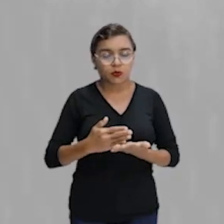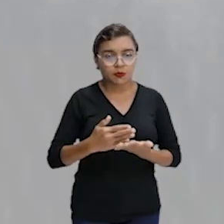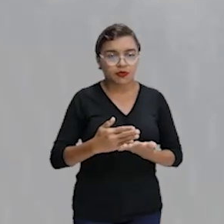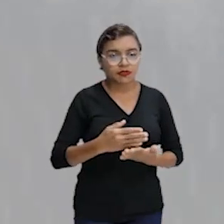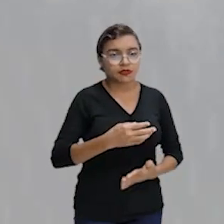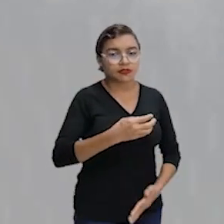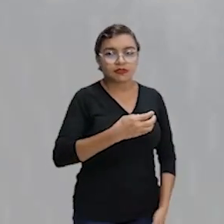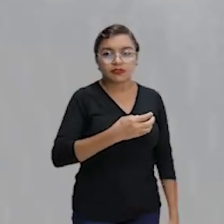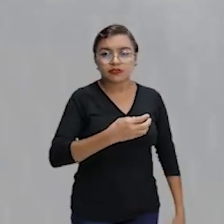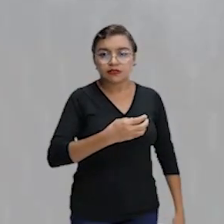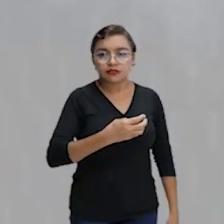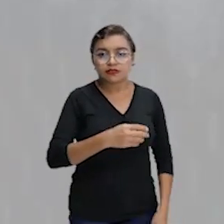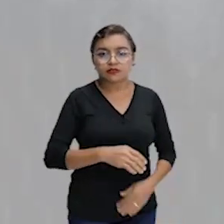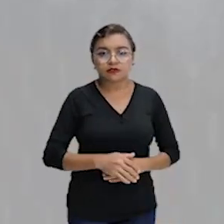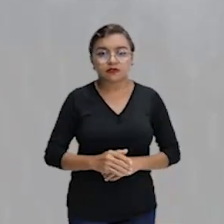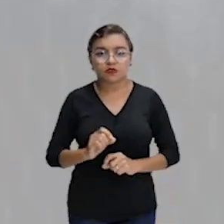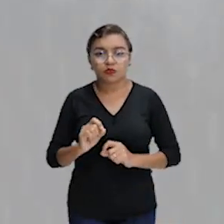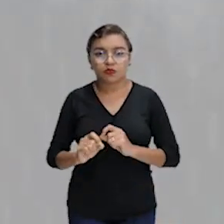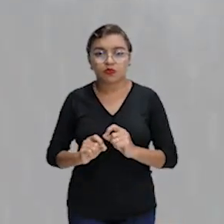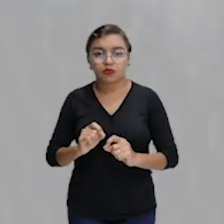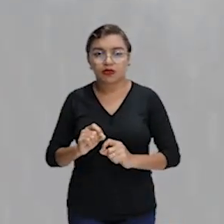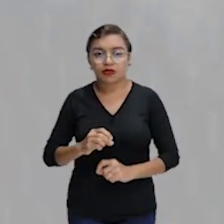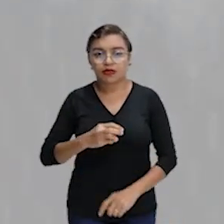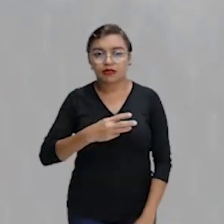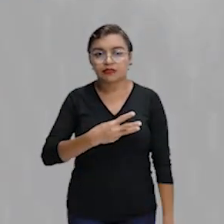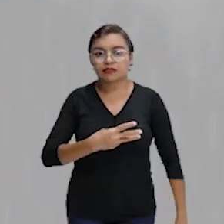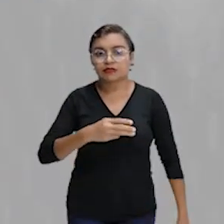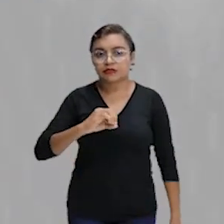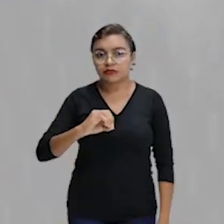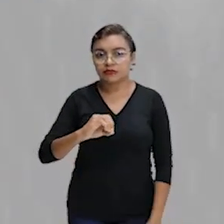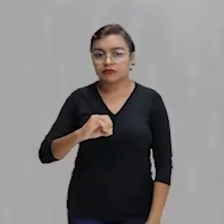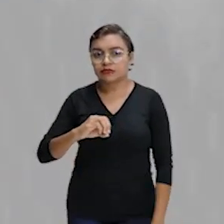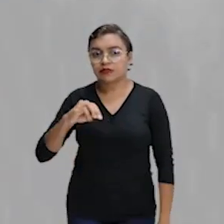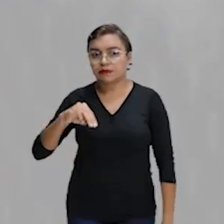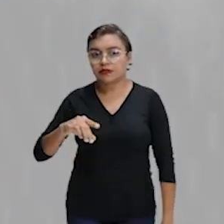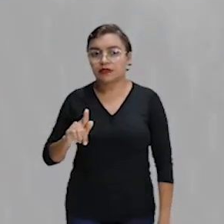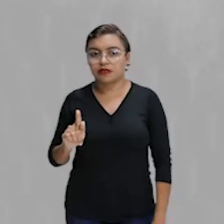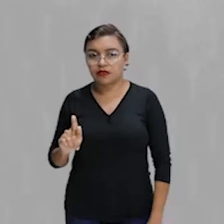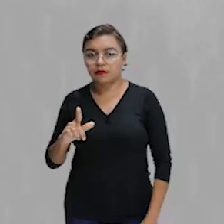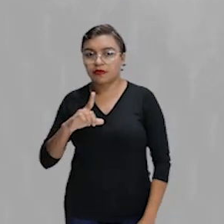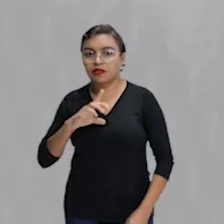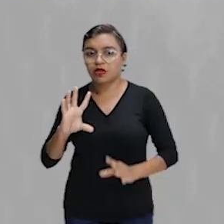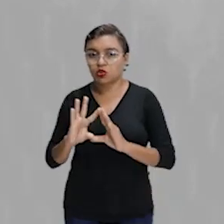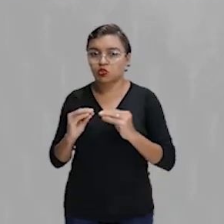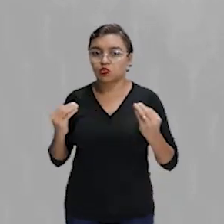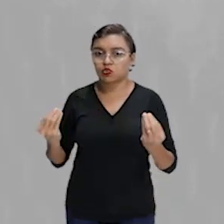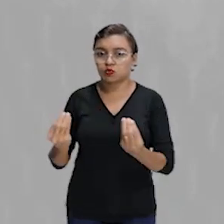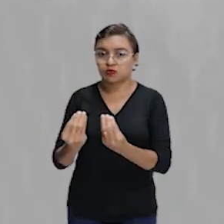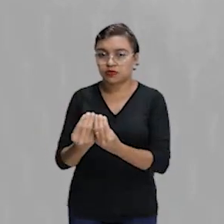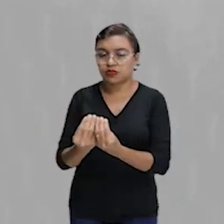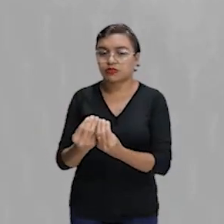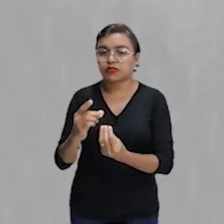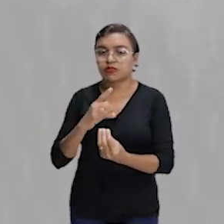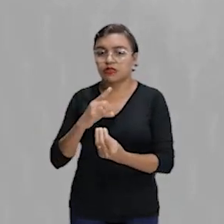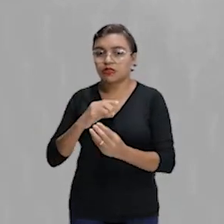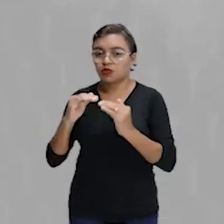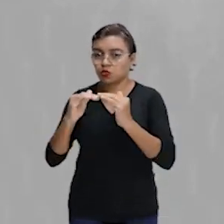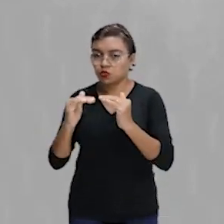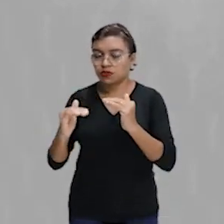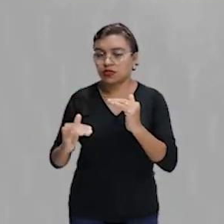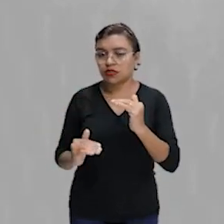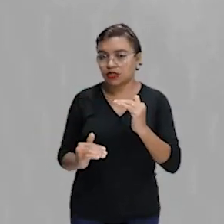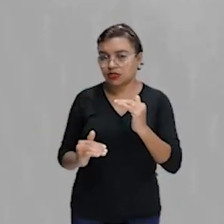30 miligramas da substância e a cada hora há um decréscimo de 25% da quantidade